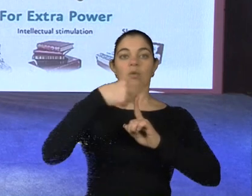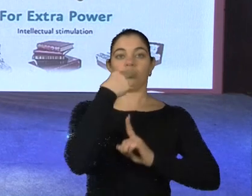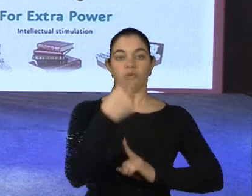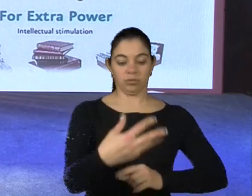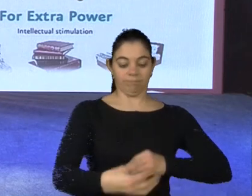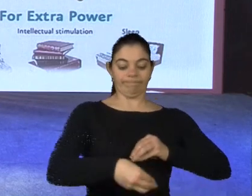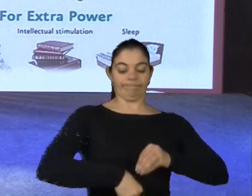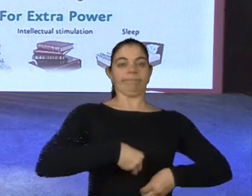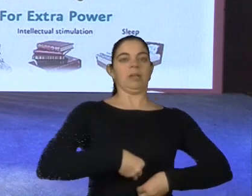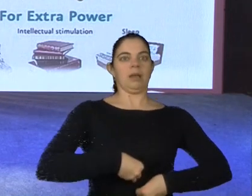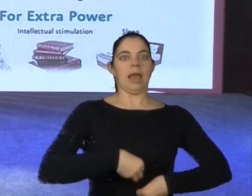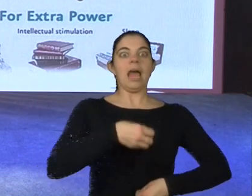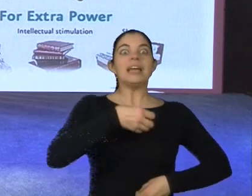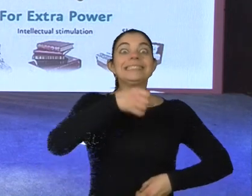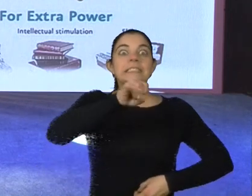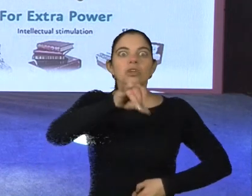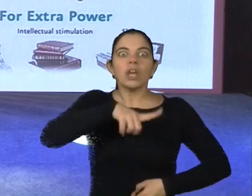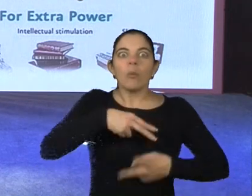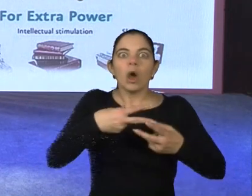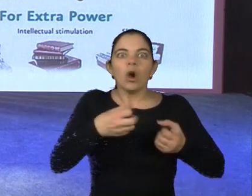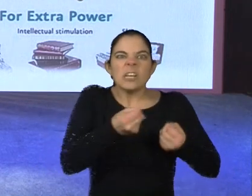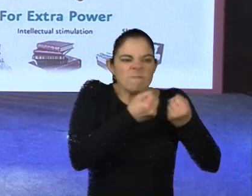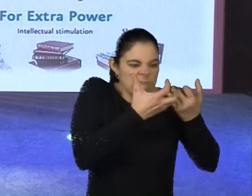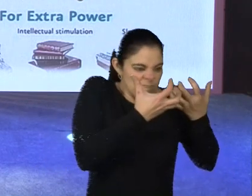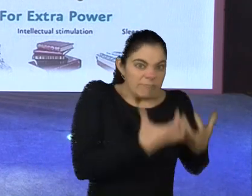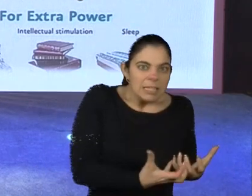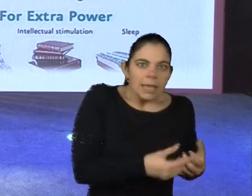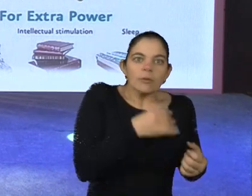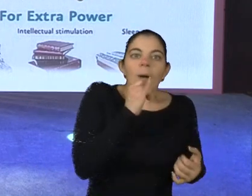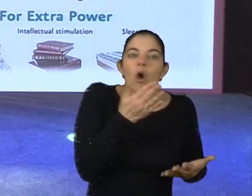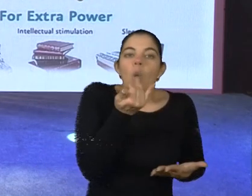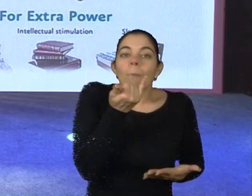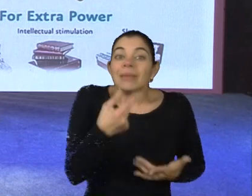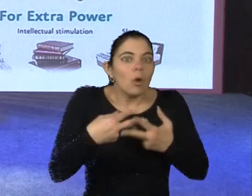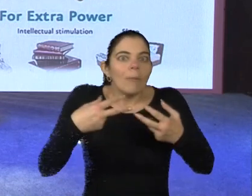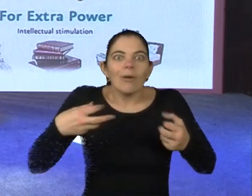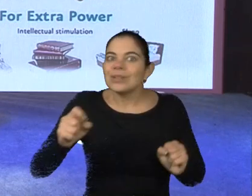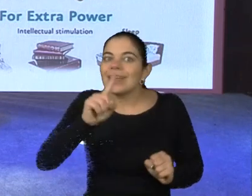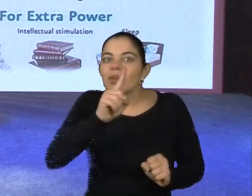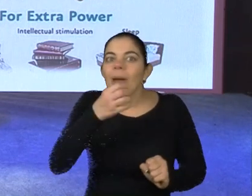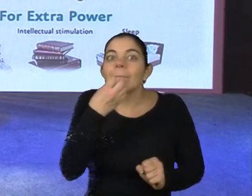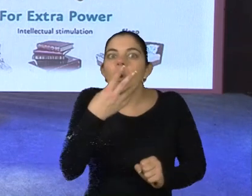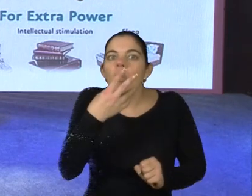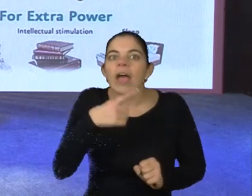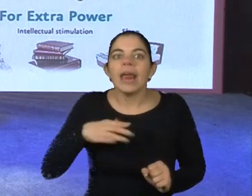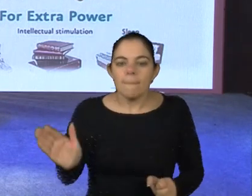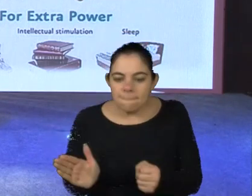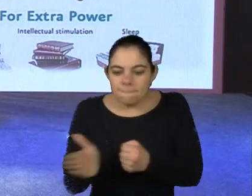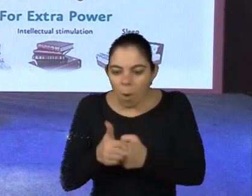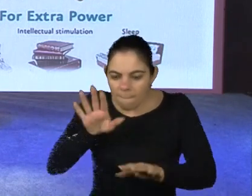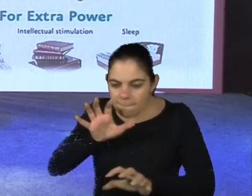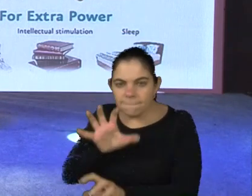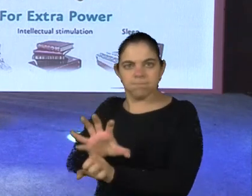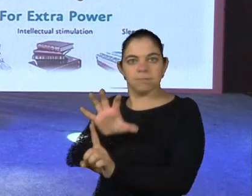tenho esses metais pesados aqui no meu corpo, ele pode impedir que esse nutriente vá agir, por exemplo,